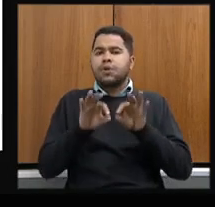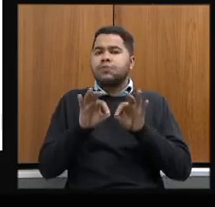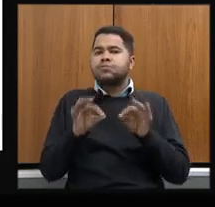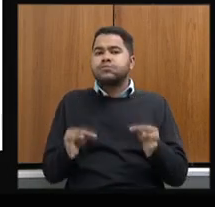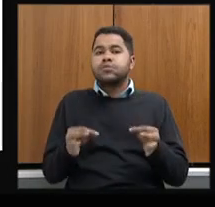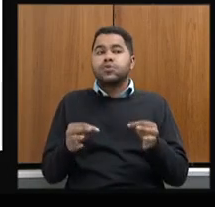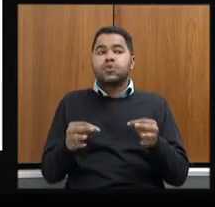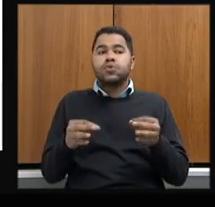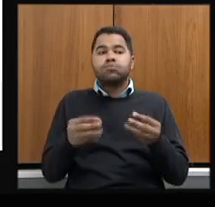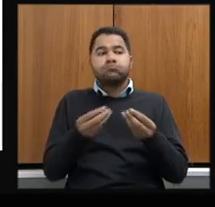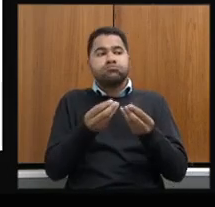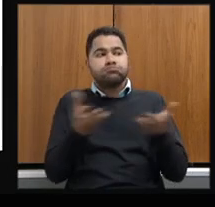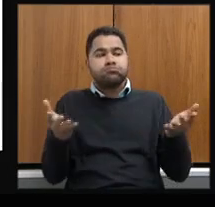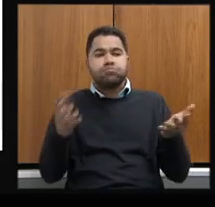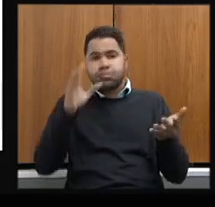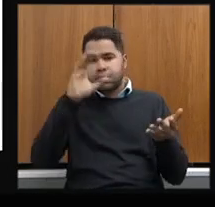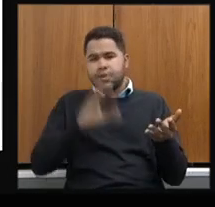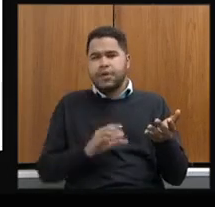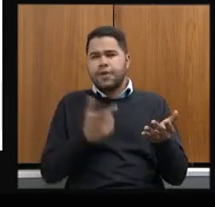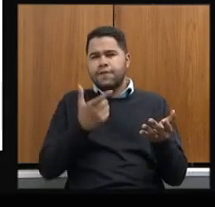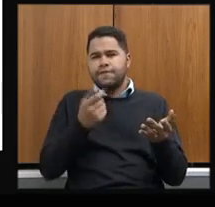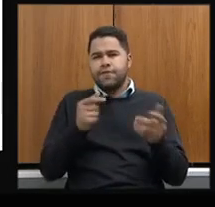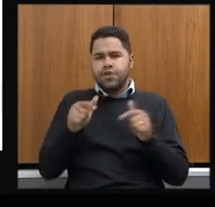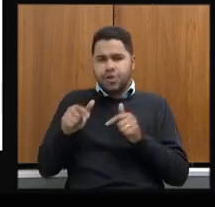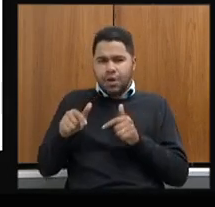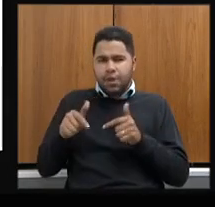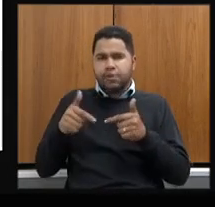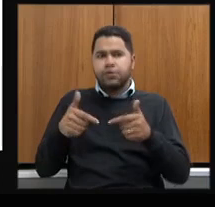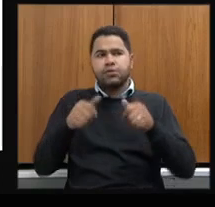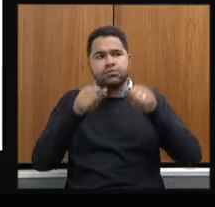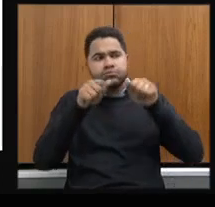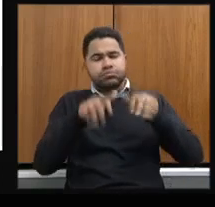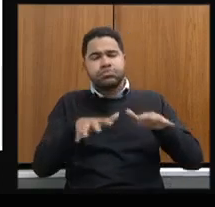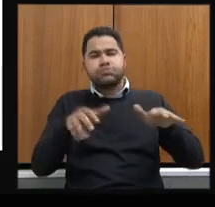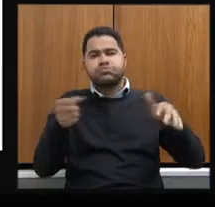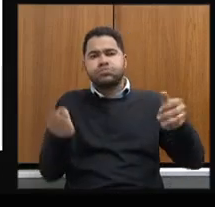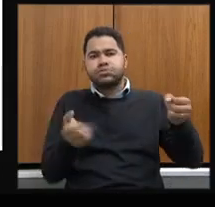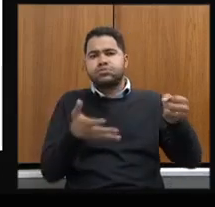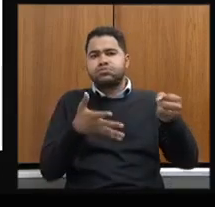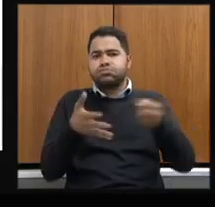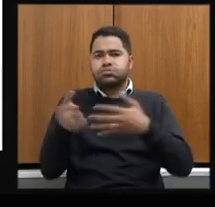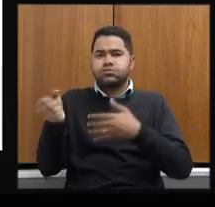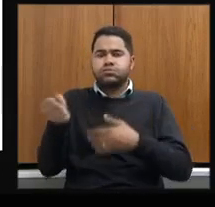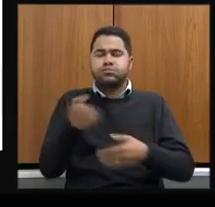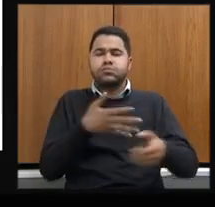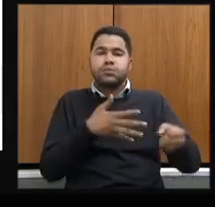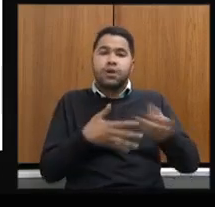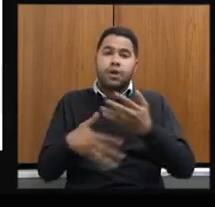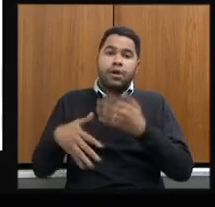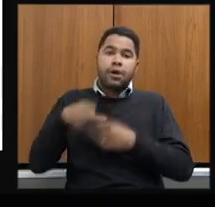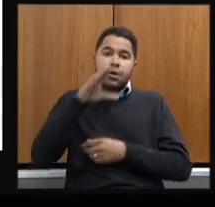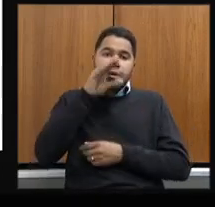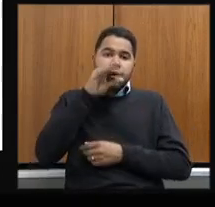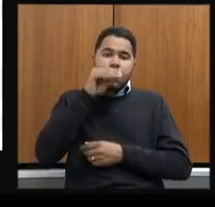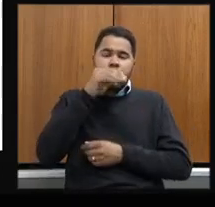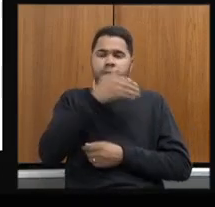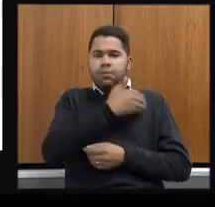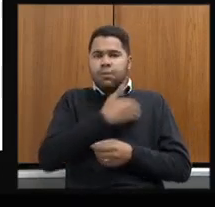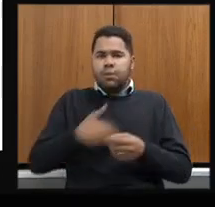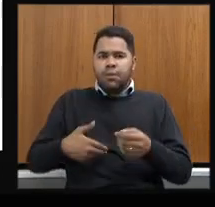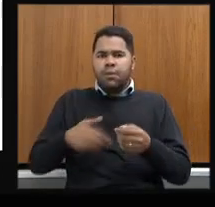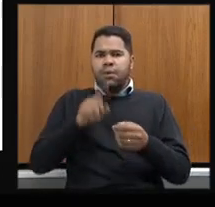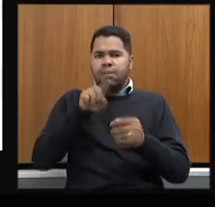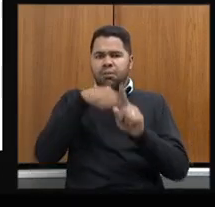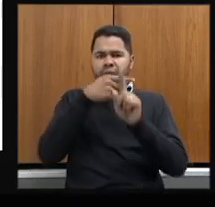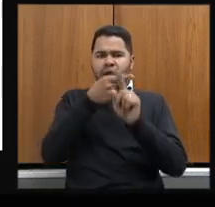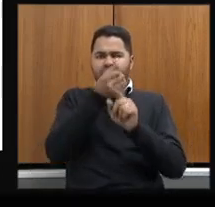serviços ao cidadão a gente teve 20 ações de disseminação de inovação e significação os servidores públicos e alunos foram